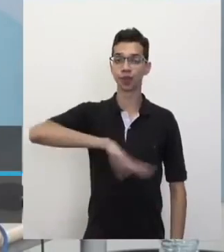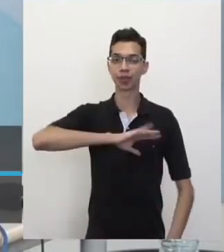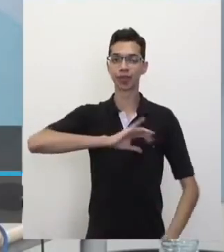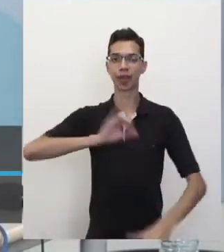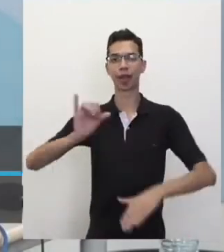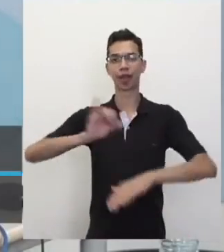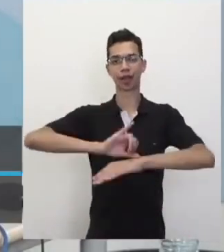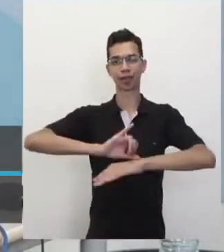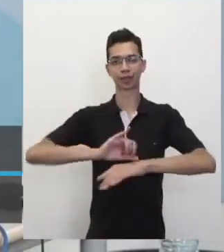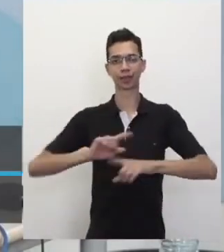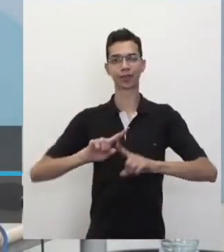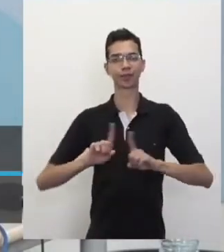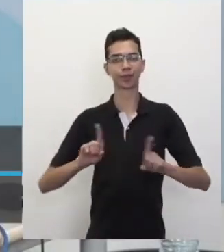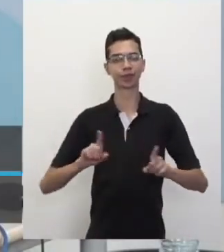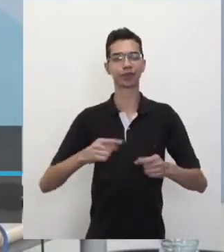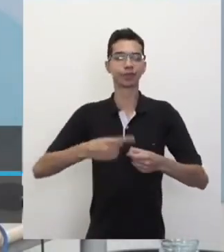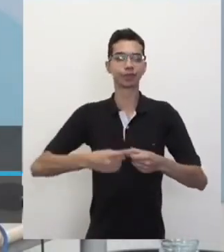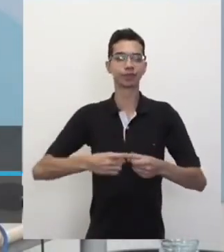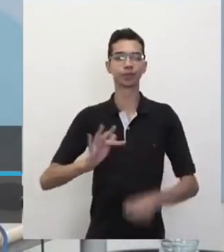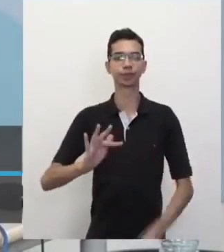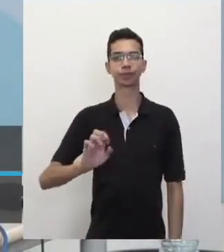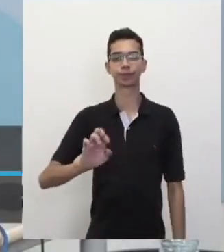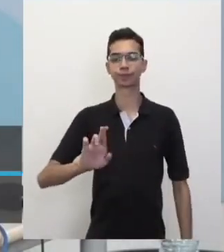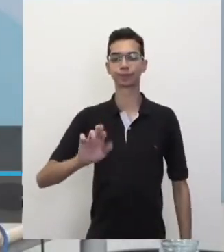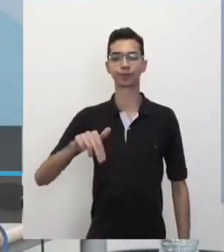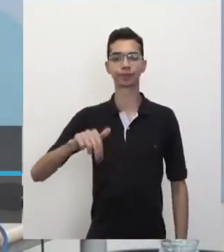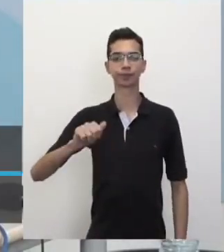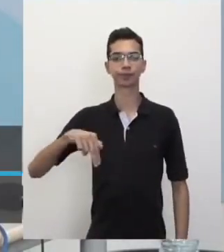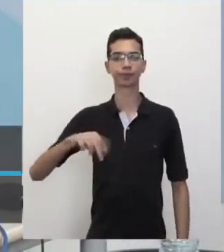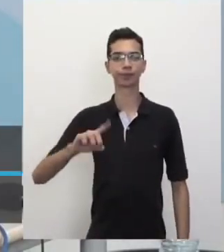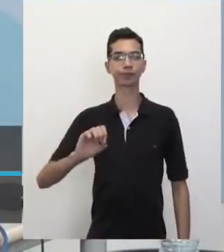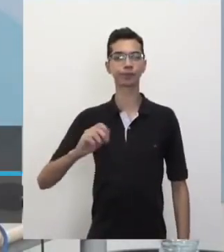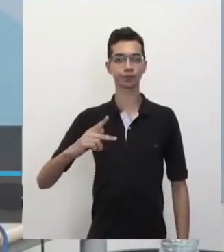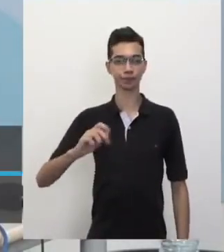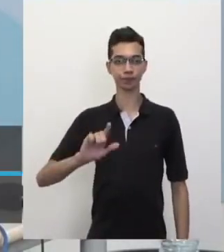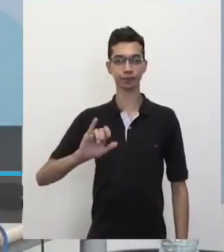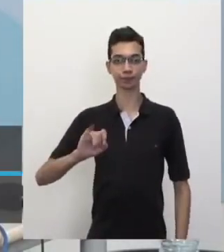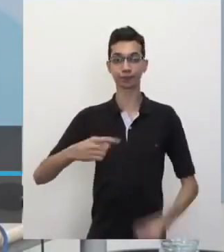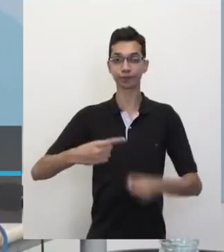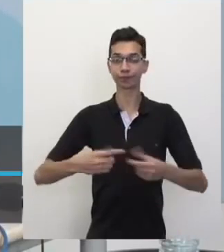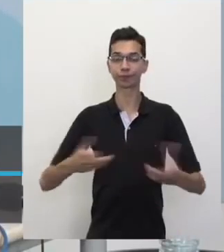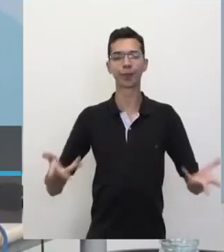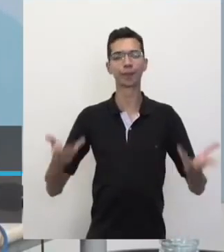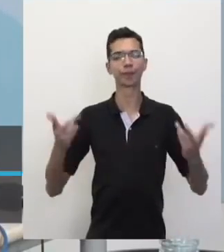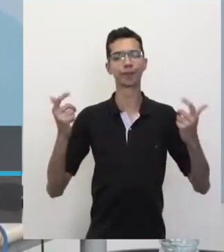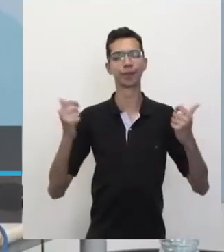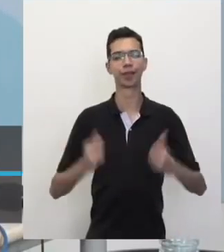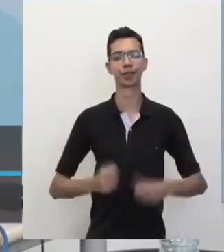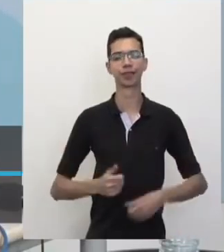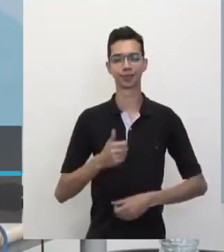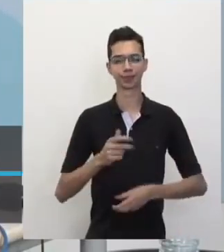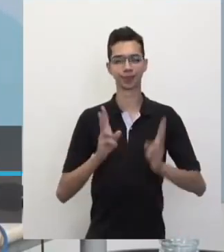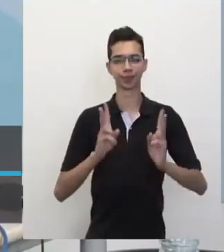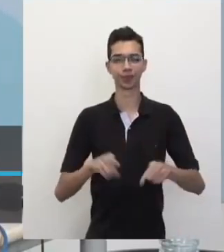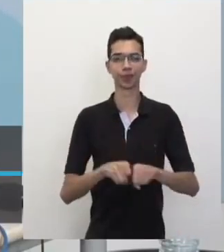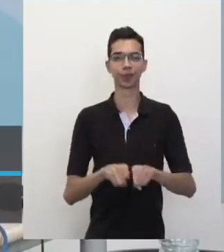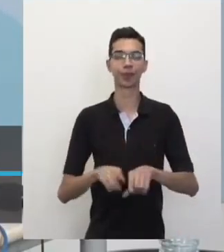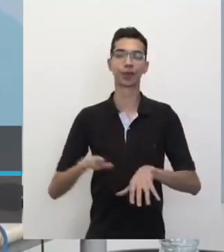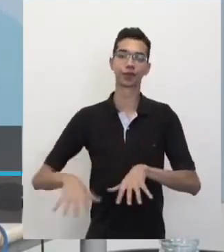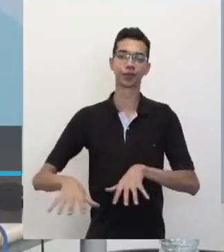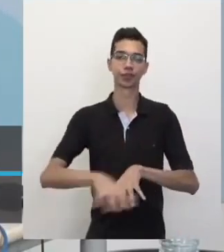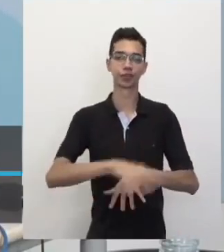Fernandópolis, município maravilhoso. Obrigado sempre aqui com a gente, Fernandópolis e região, tá